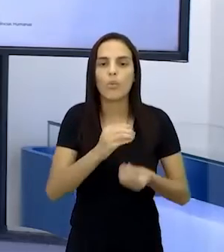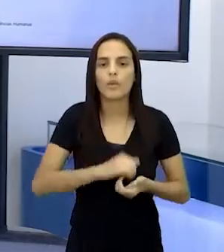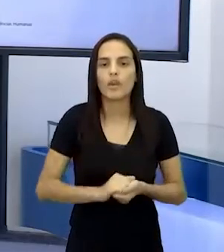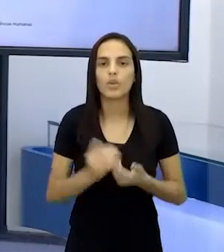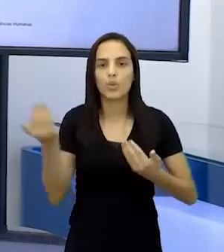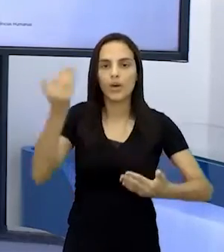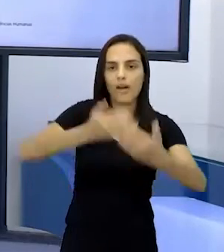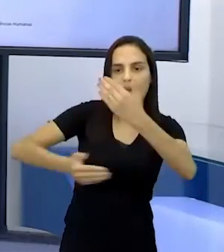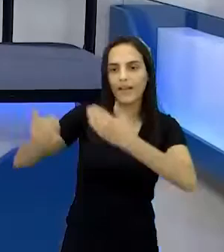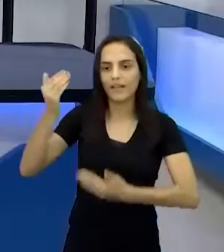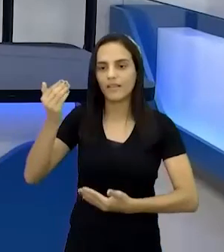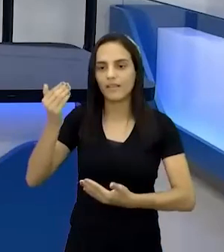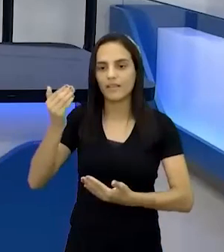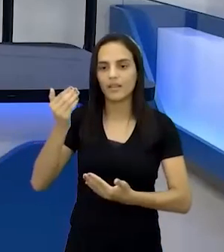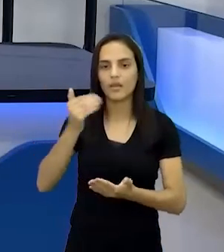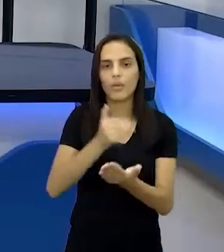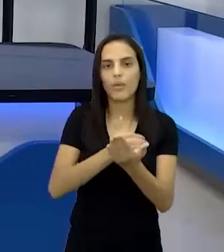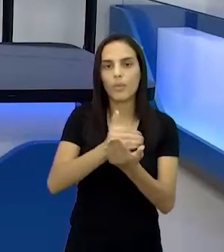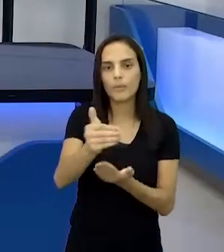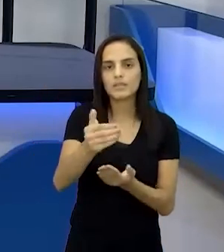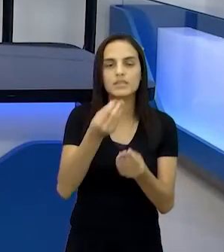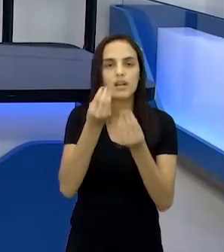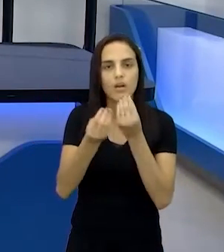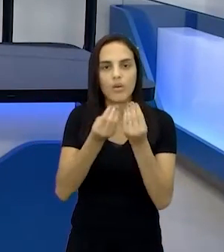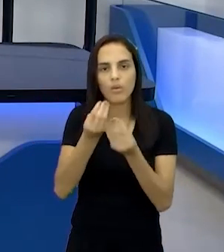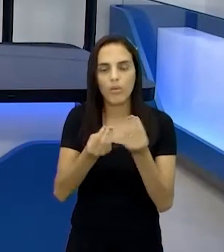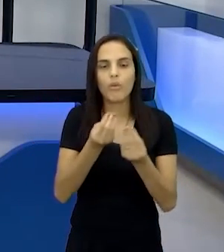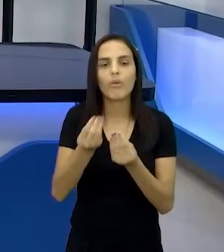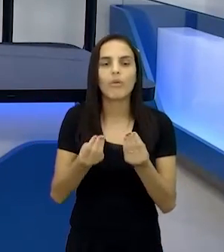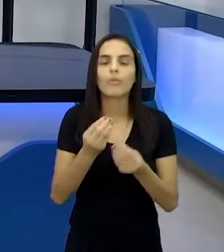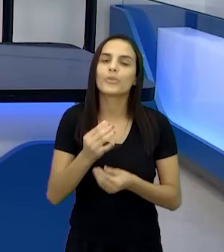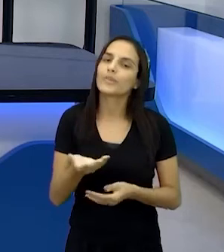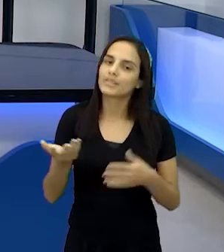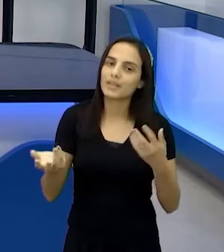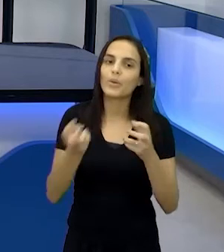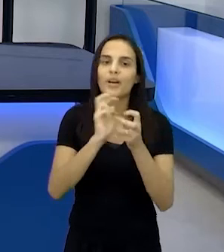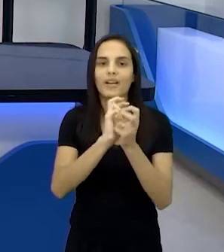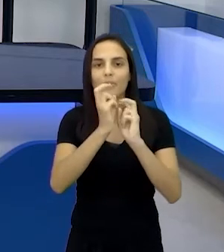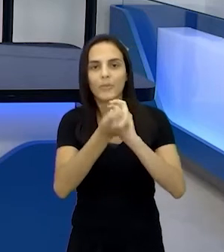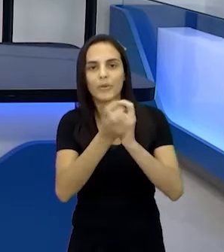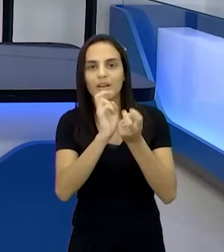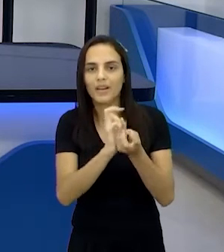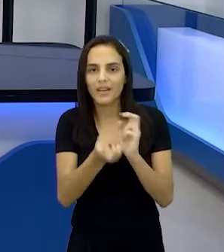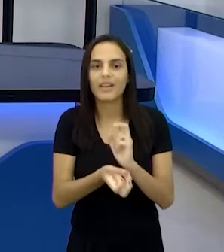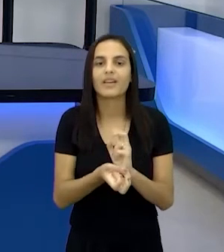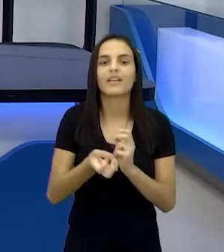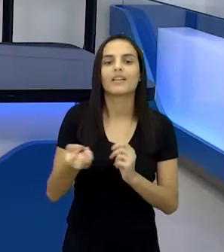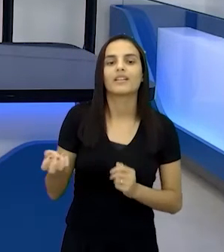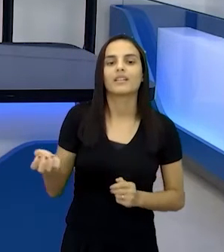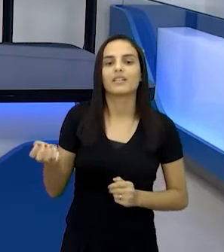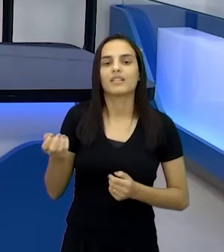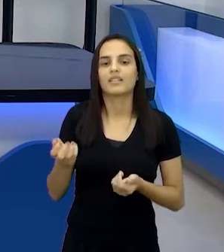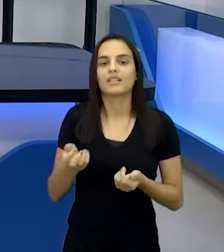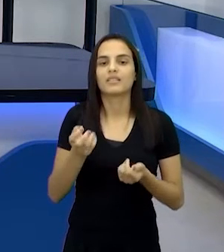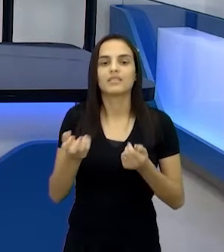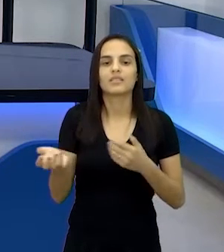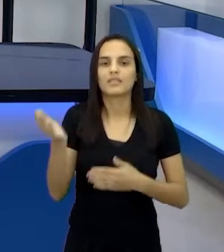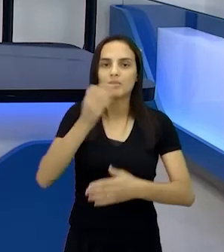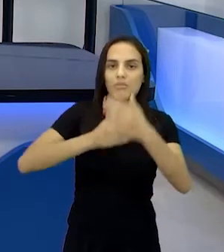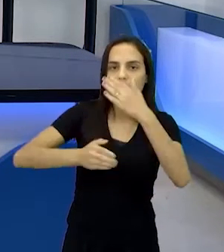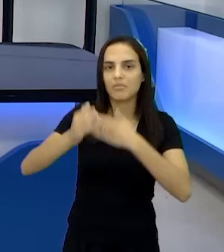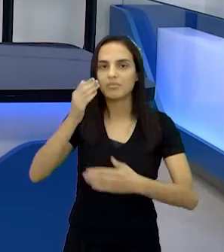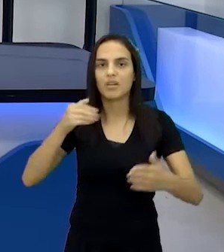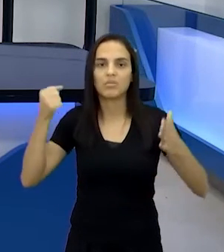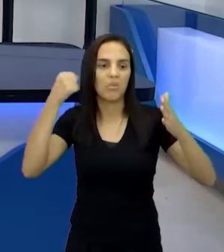do karatê? É verdade, tem algo em comum, né? Na capoeira se inicia de um jeito, na capoeira de um jeito,